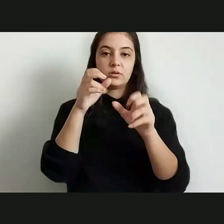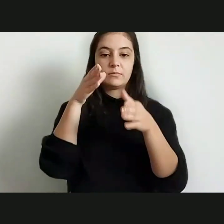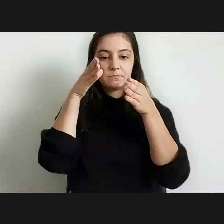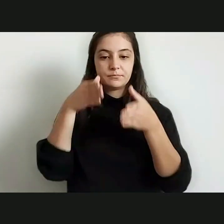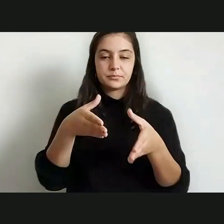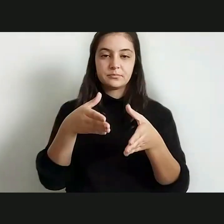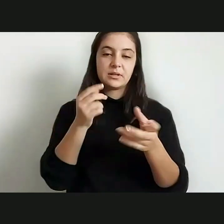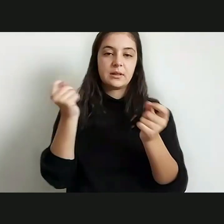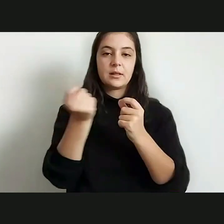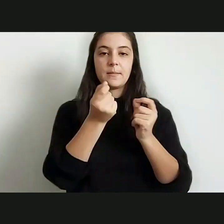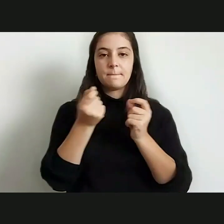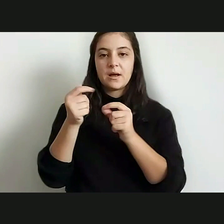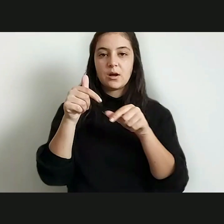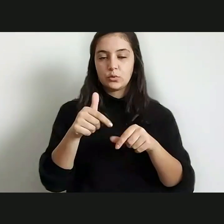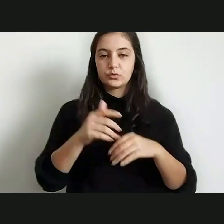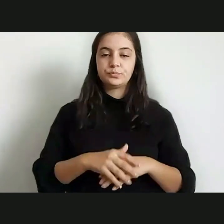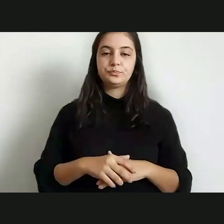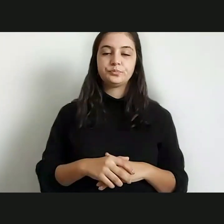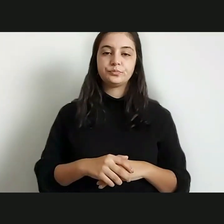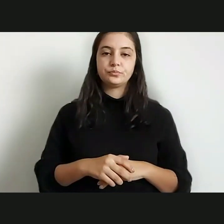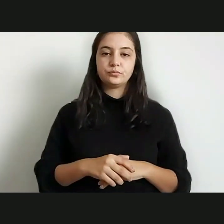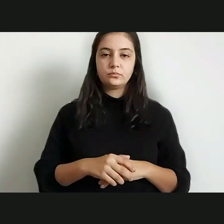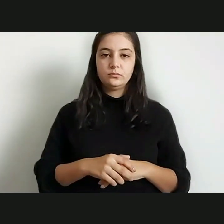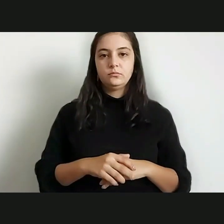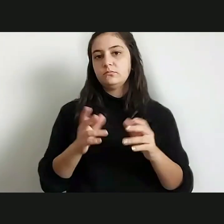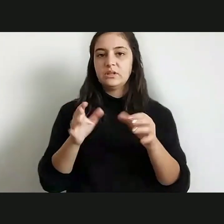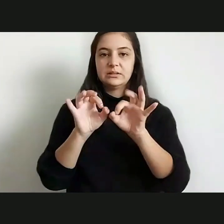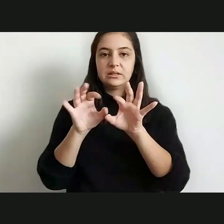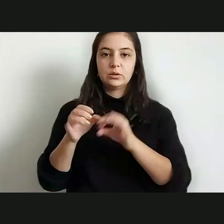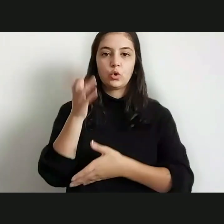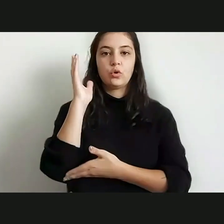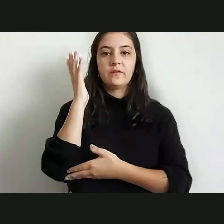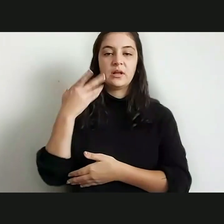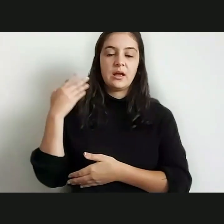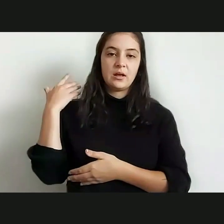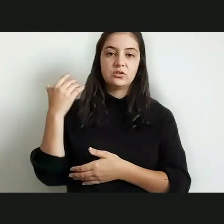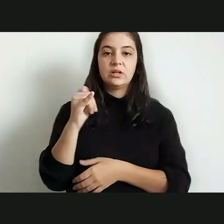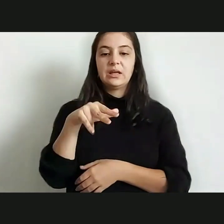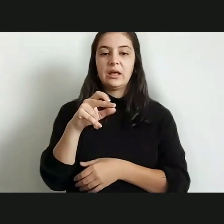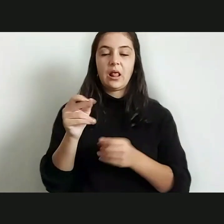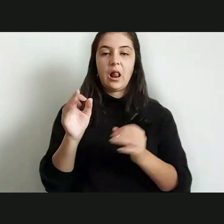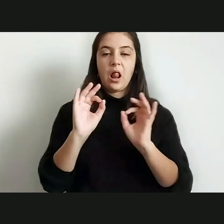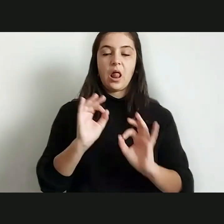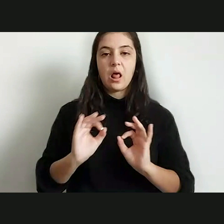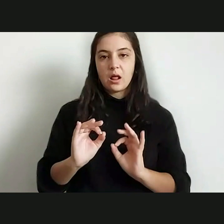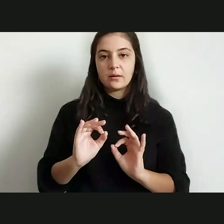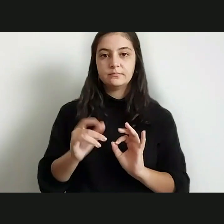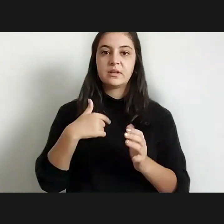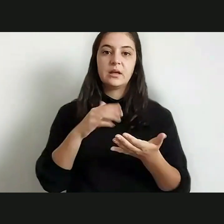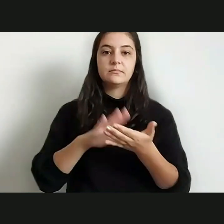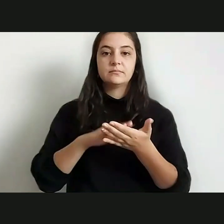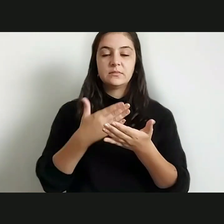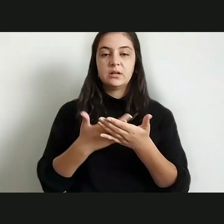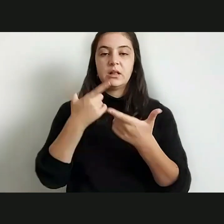hoje. À semelhança das anteriores conferências organizadas pelo INA, esta sessão terá interpretação para a